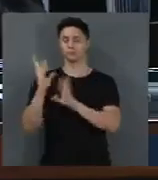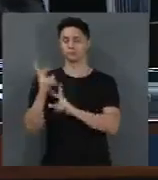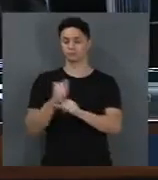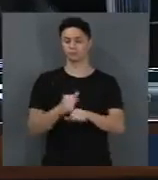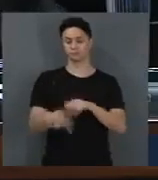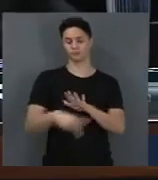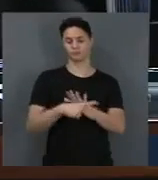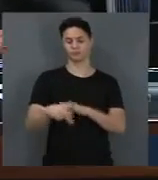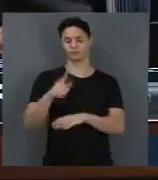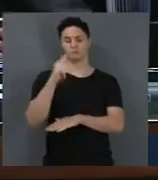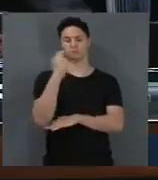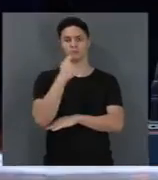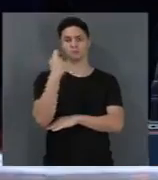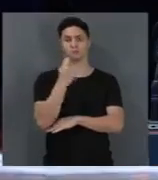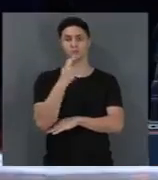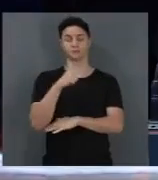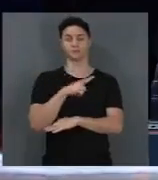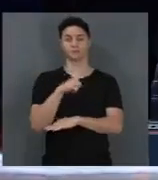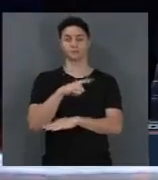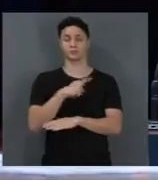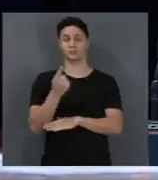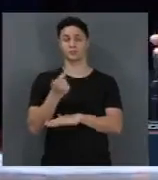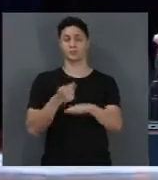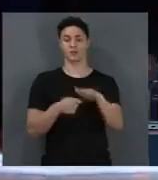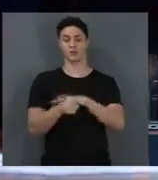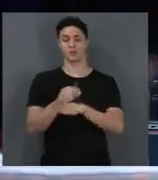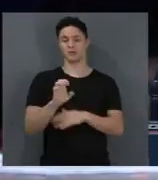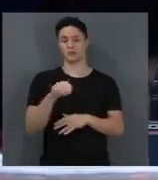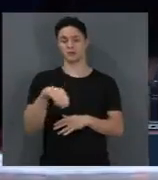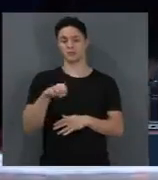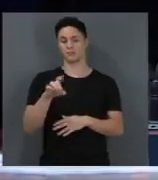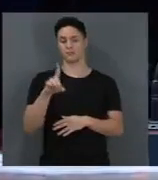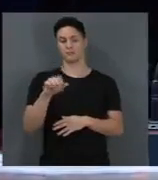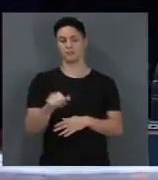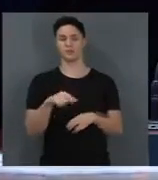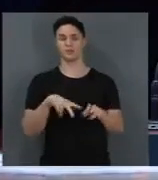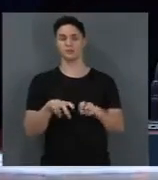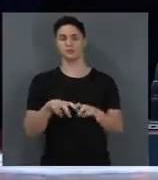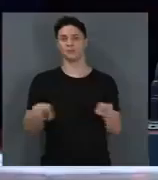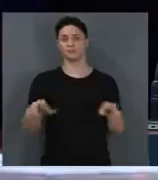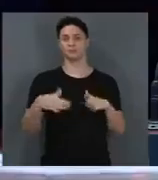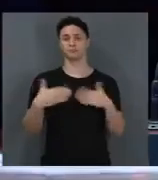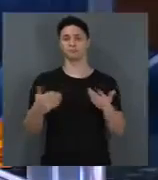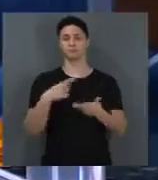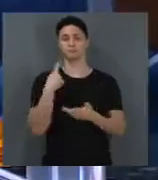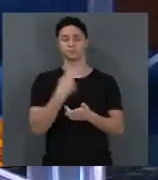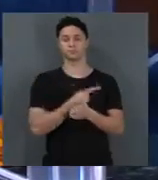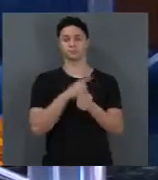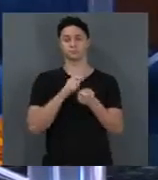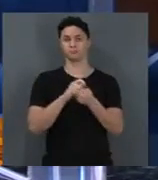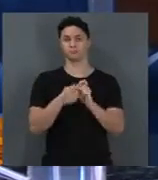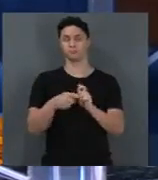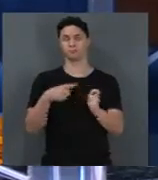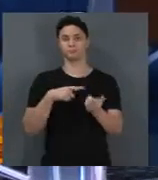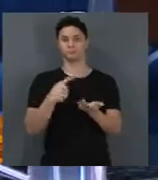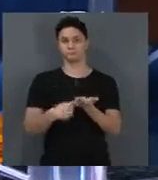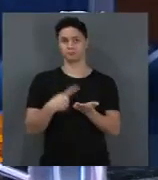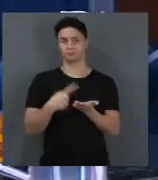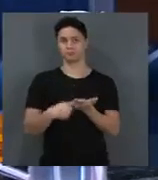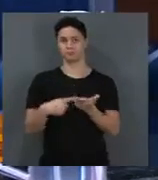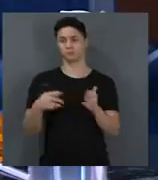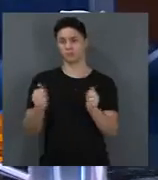Grande dependerão de emenda de bancada, dependerão do orçamento. Então, nós ajustamos com o Marcon, que é o líder do